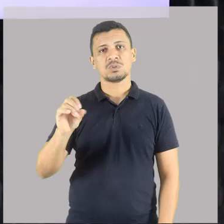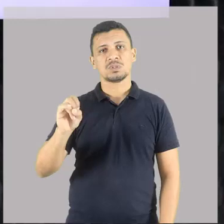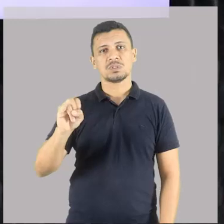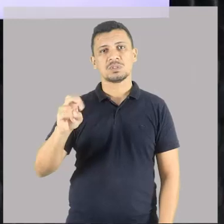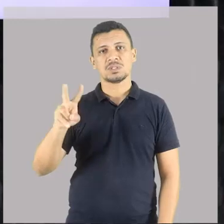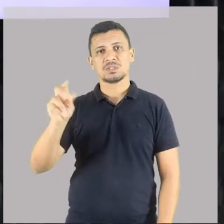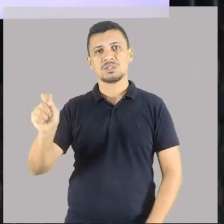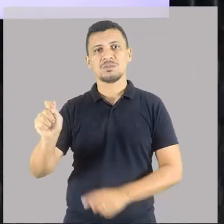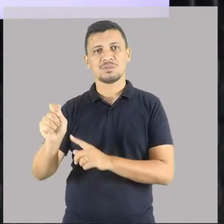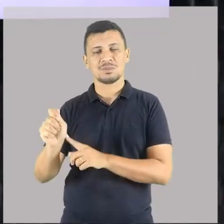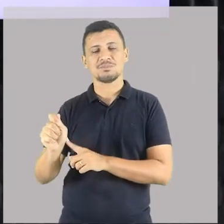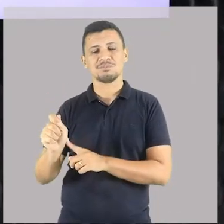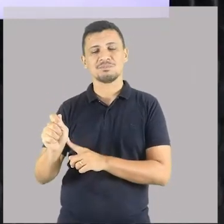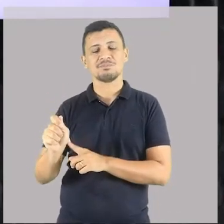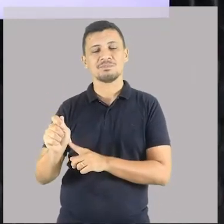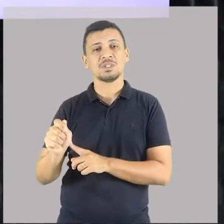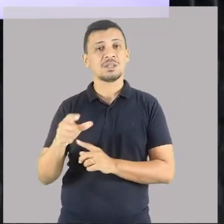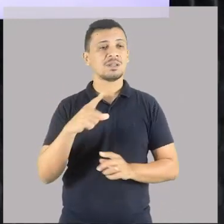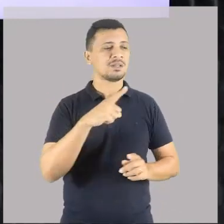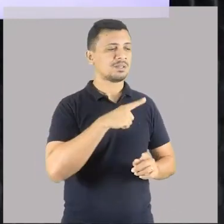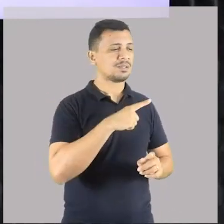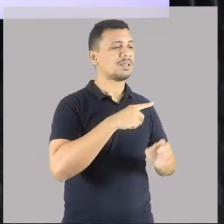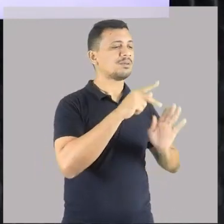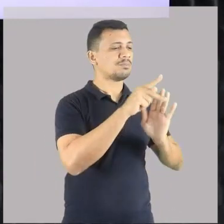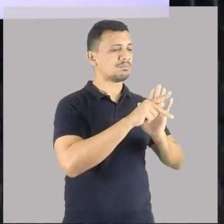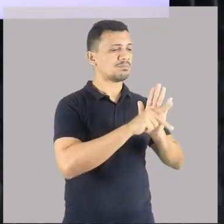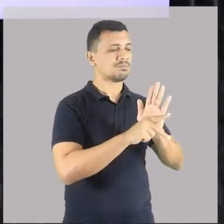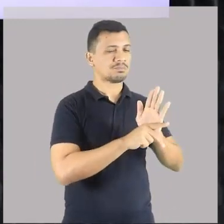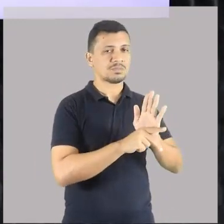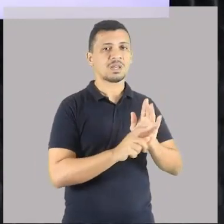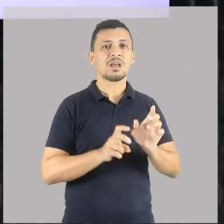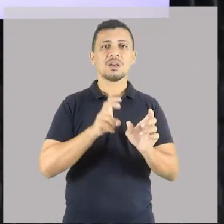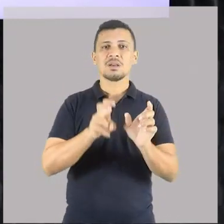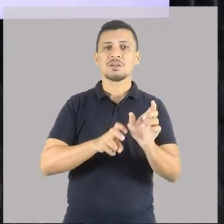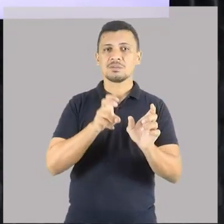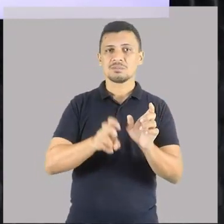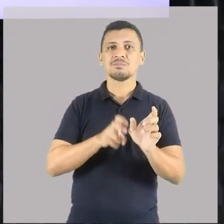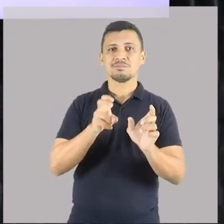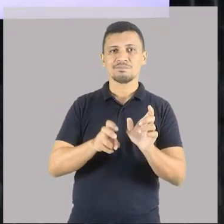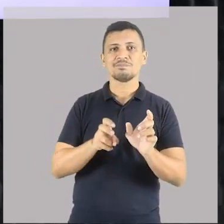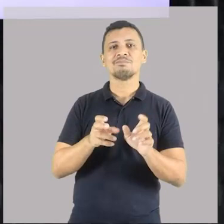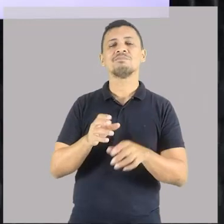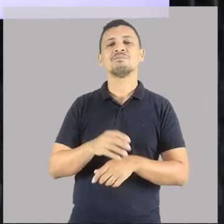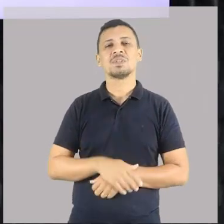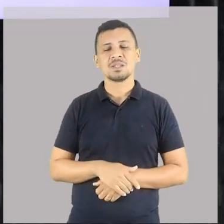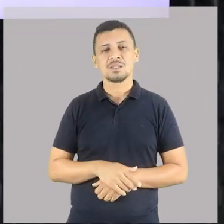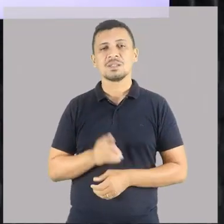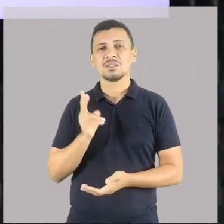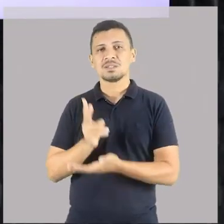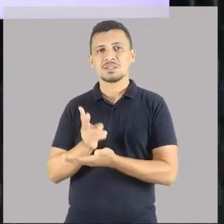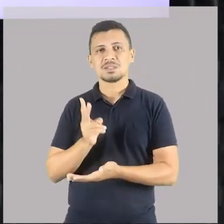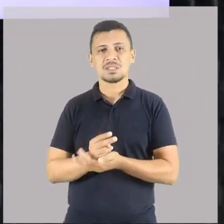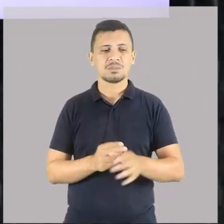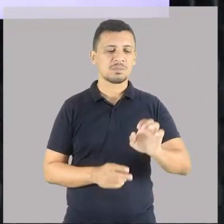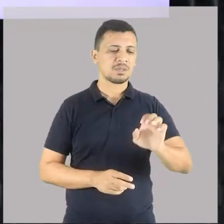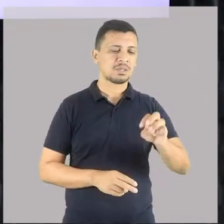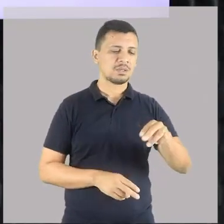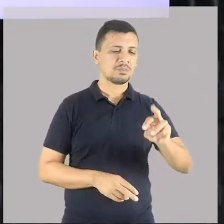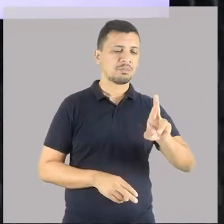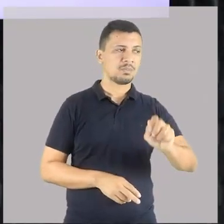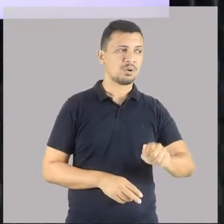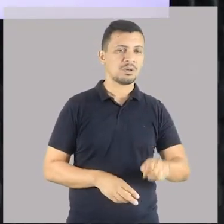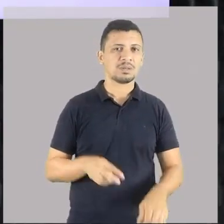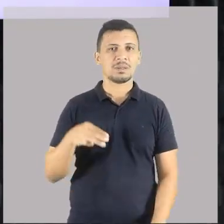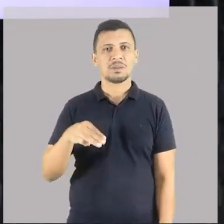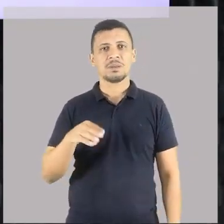havido planejamento, é uma oração adverbial concessiva. Sempre que tiver o embora, o mesmo que,